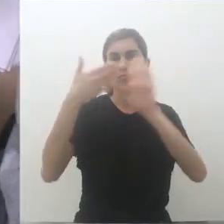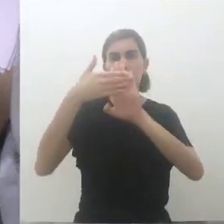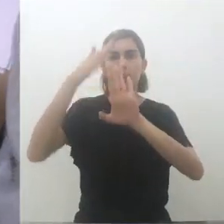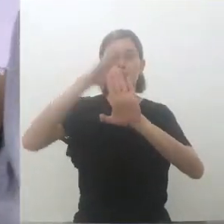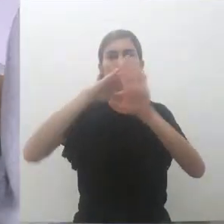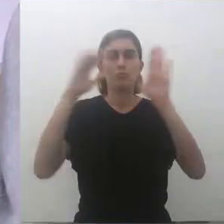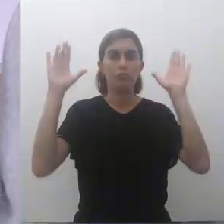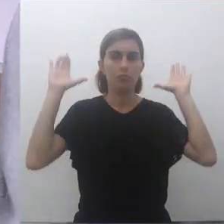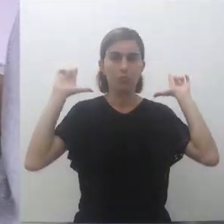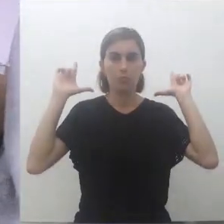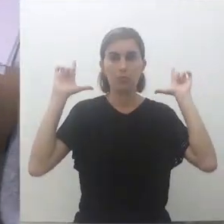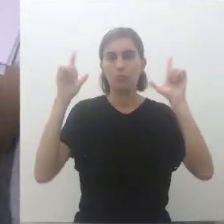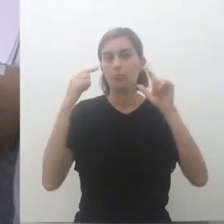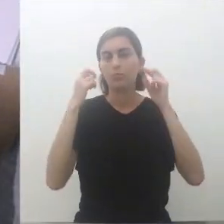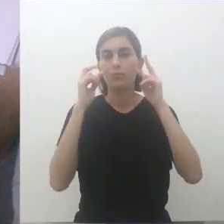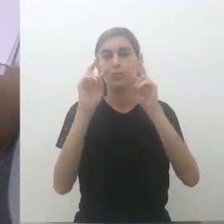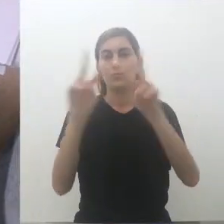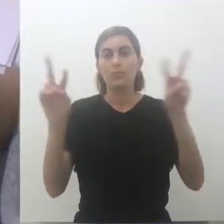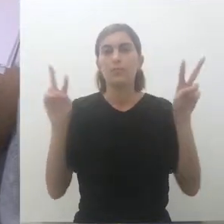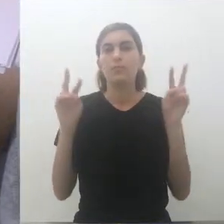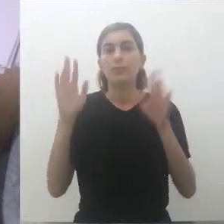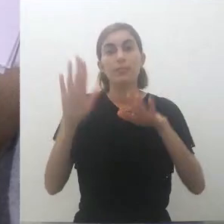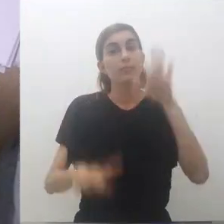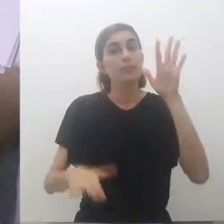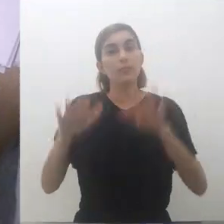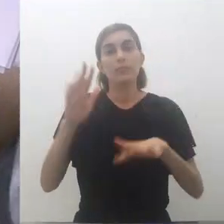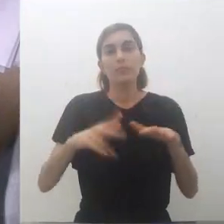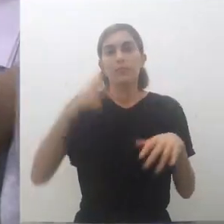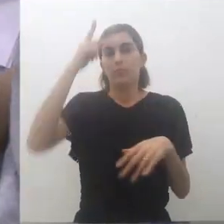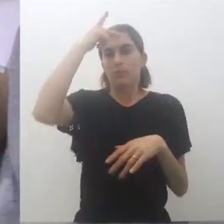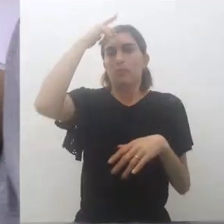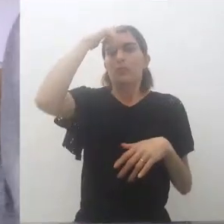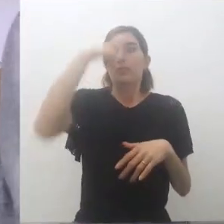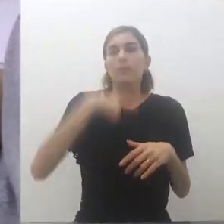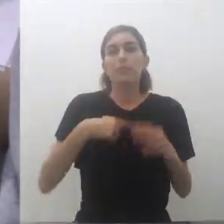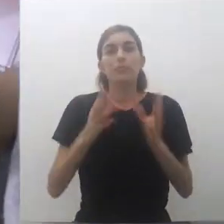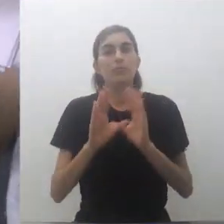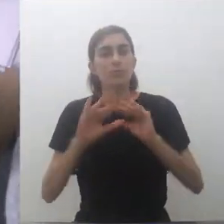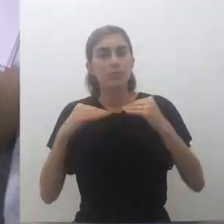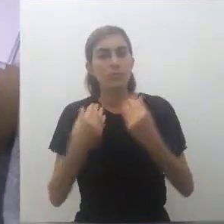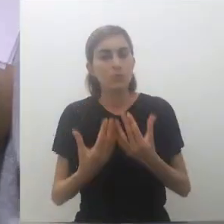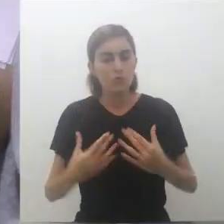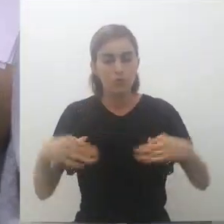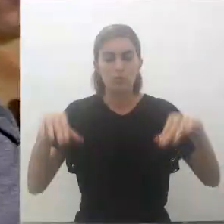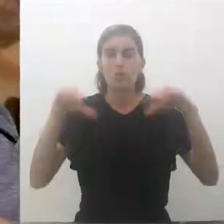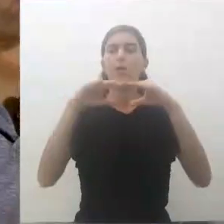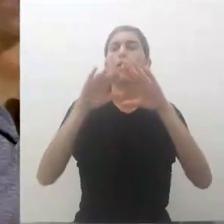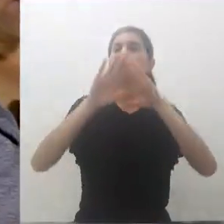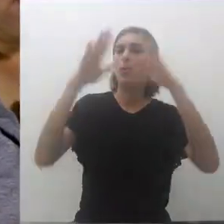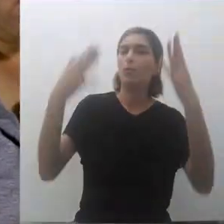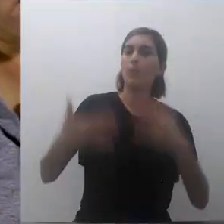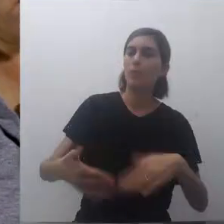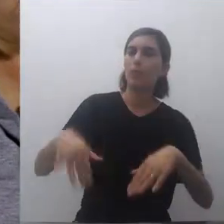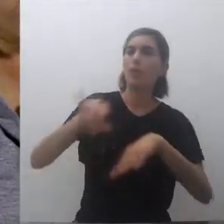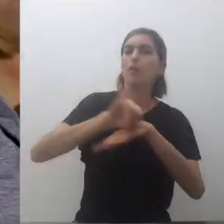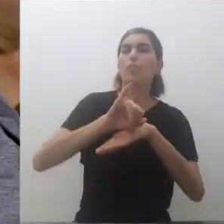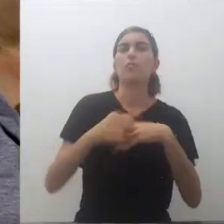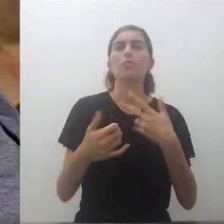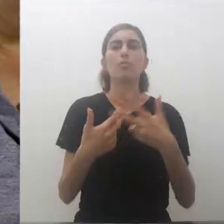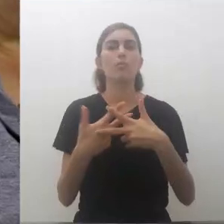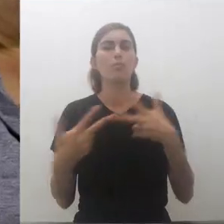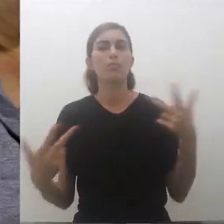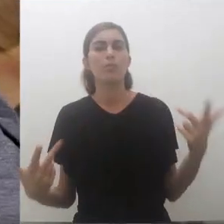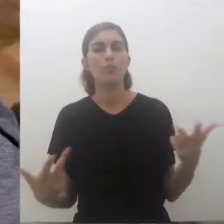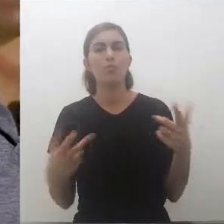visibilização. Então, independe de ser uma pessoa, ser um jarro, ser uma mesa, o objeto que seja